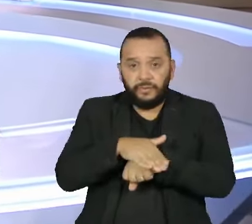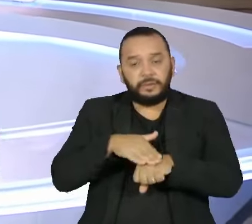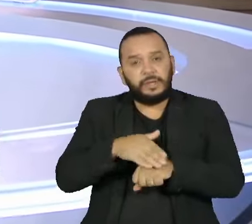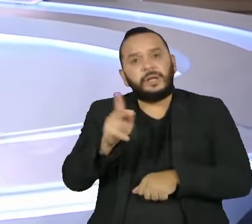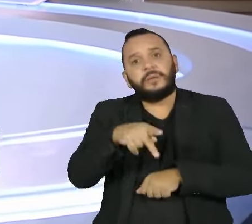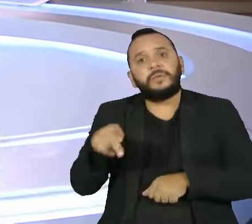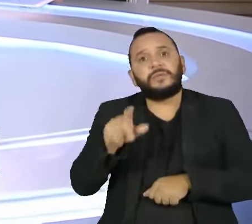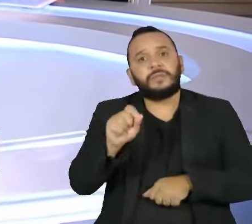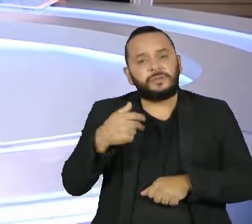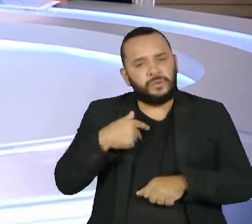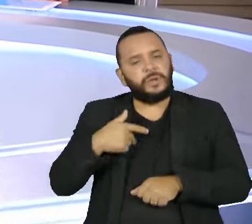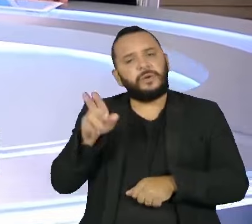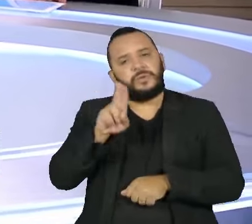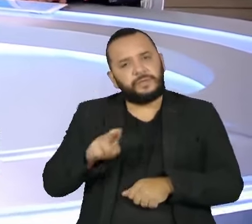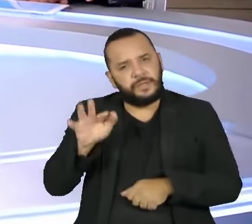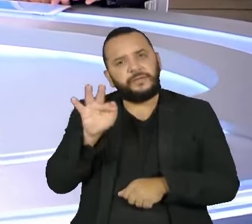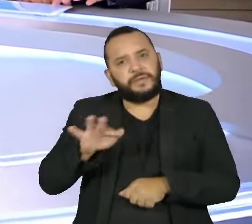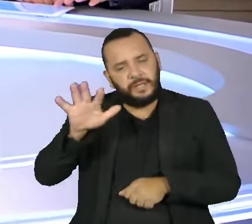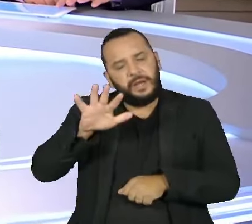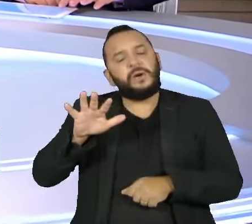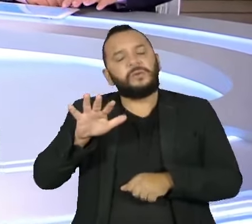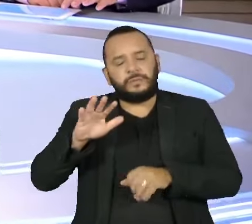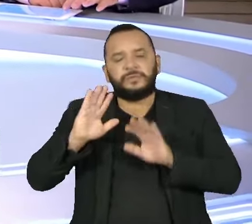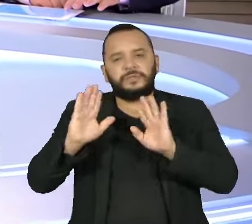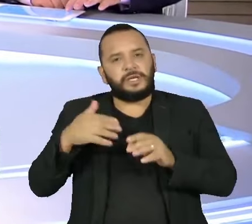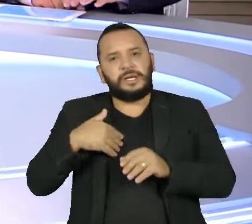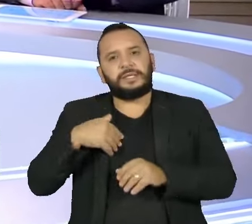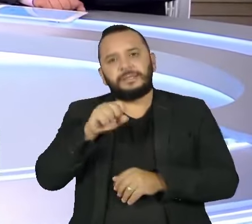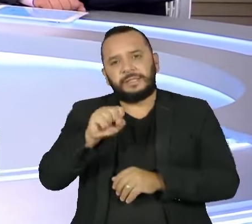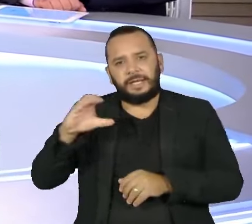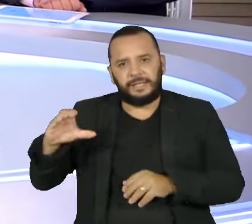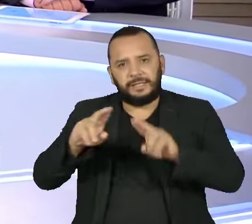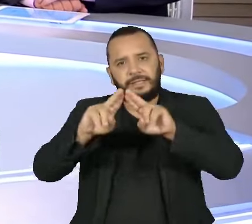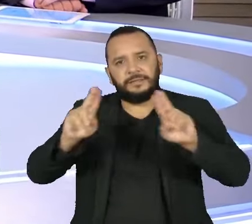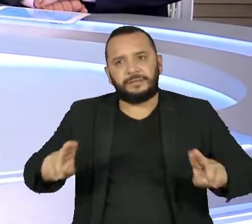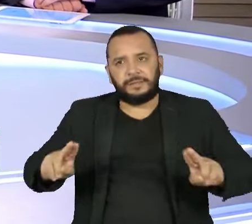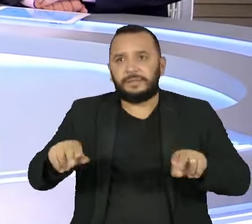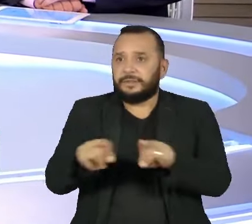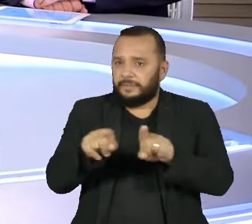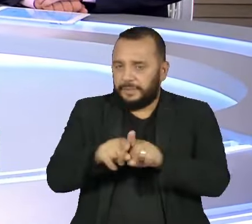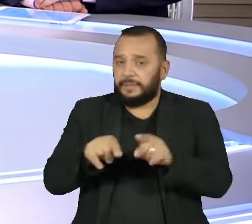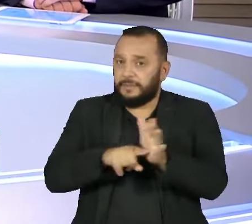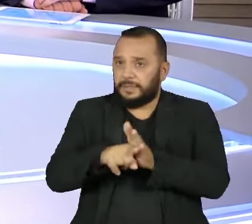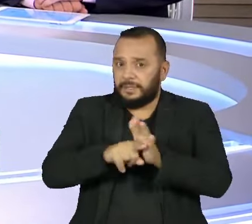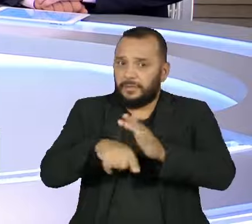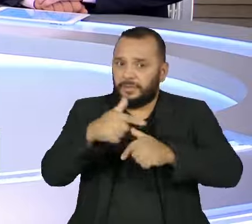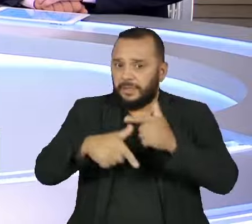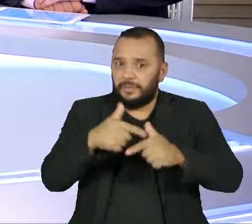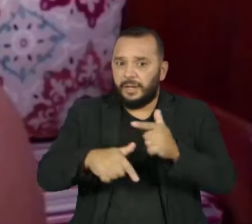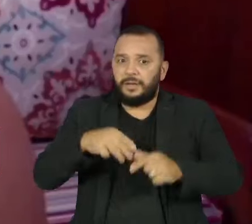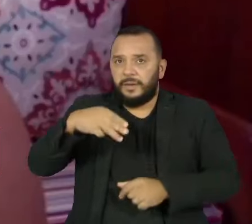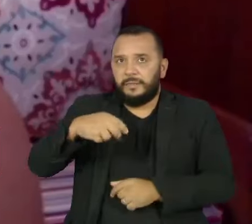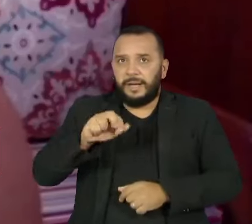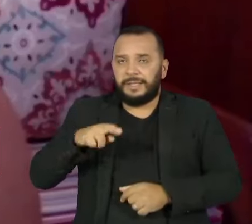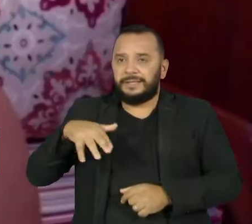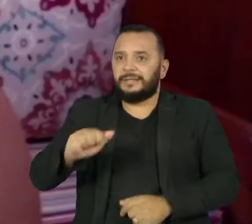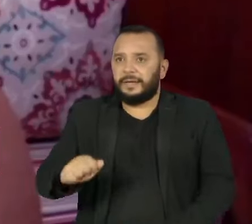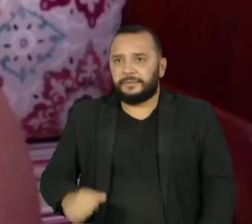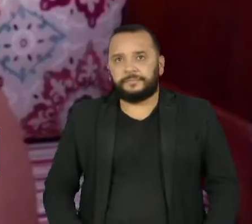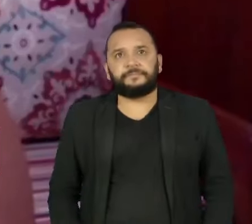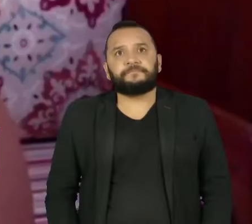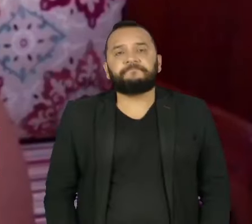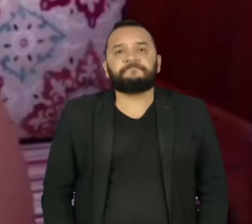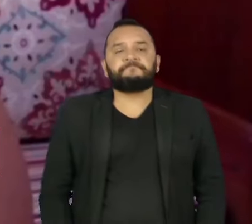professora da Universidade Federal de Santa Catarina e uma das pesquisadoras deste trabalho Marina irota uma coisa que